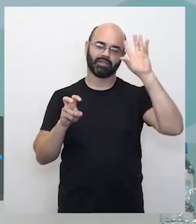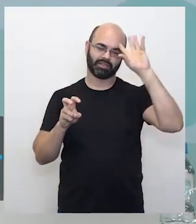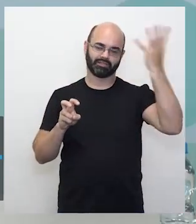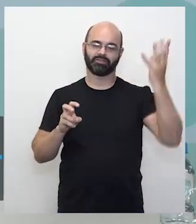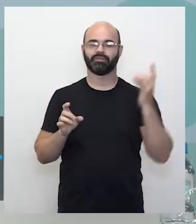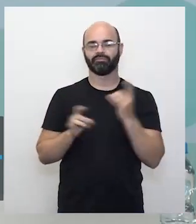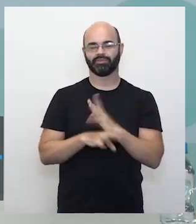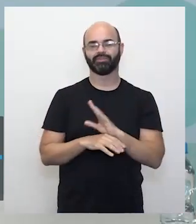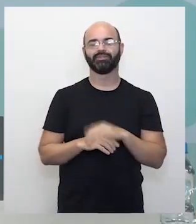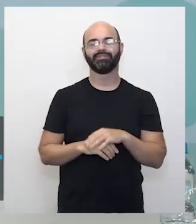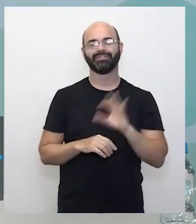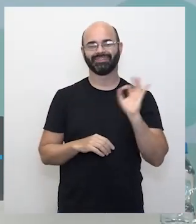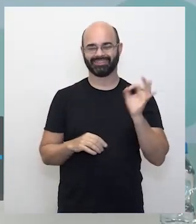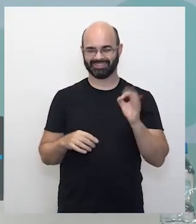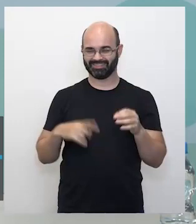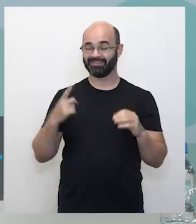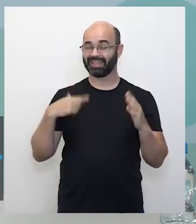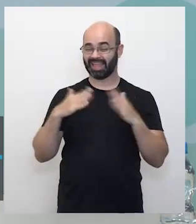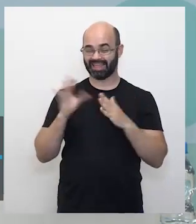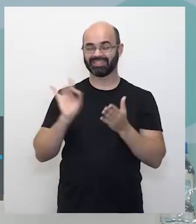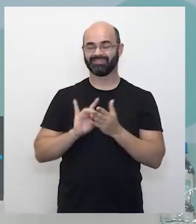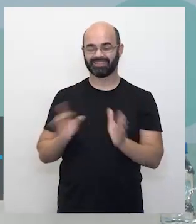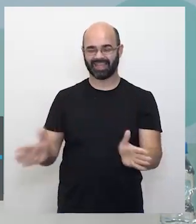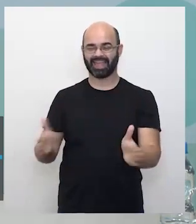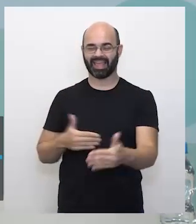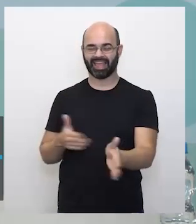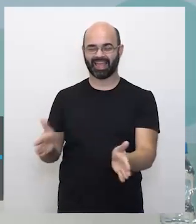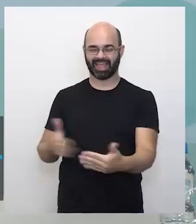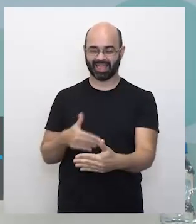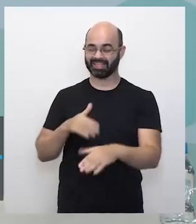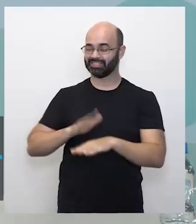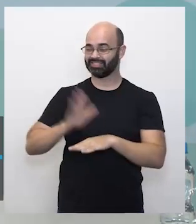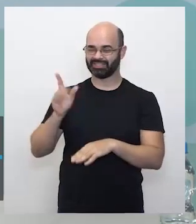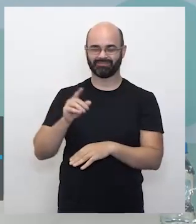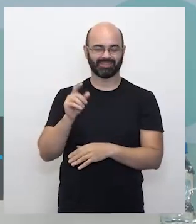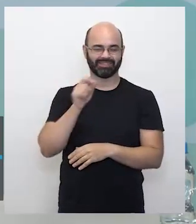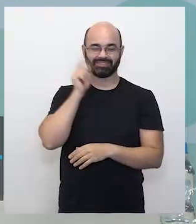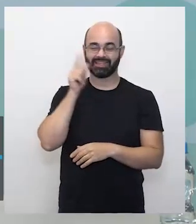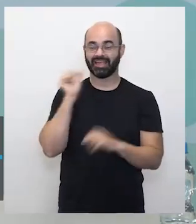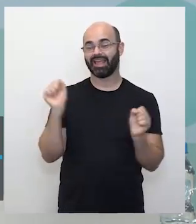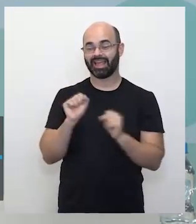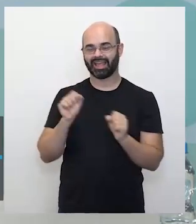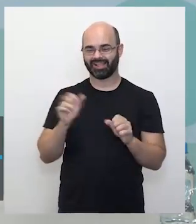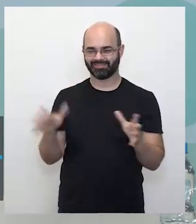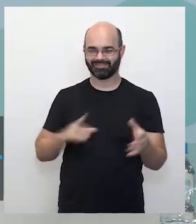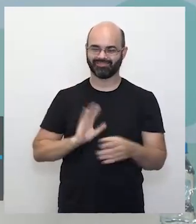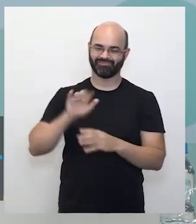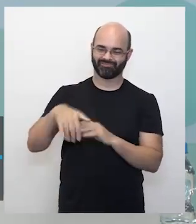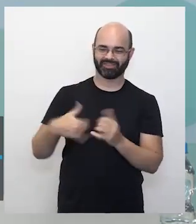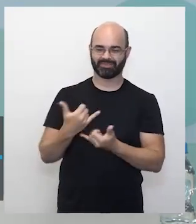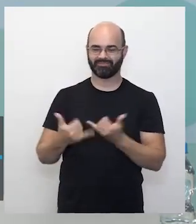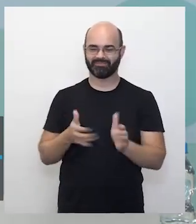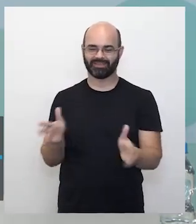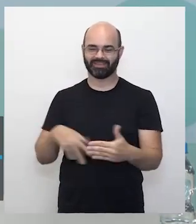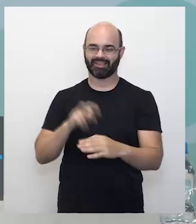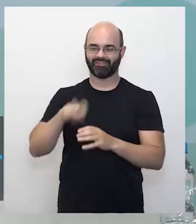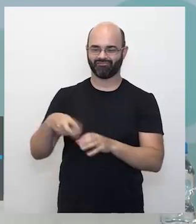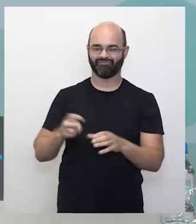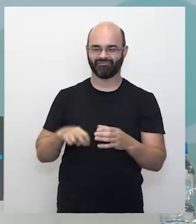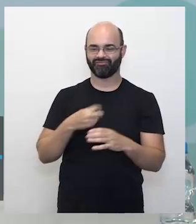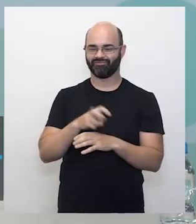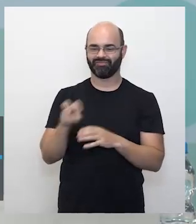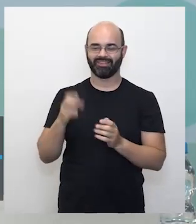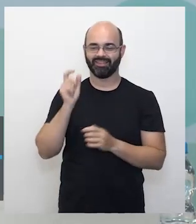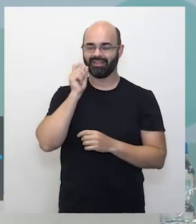pesquisa, quem ganha é a caixa de papelão. É mesmo? Quem ganha... Na minha casa, quem ganha essa pesquisa é a caixa de papelão. Mas, assim, algumas coisas que